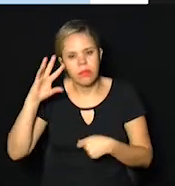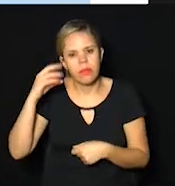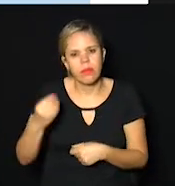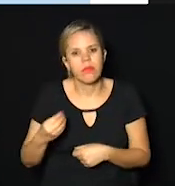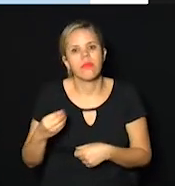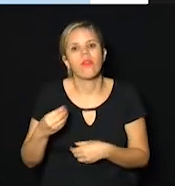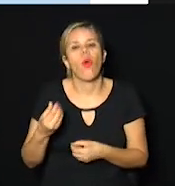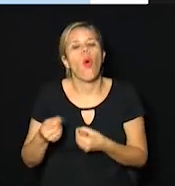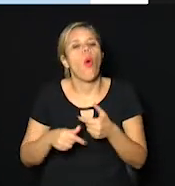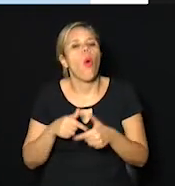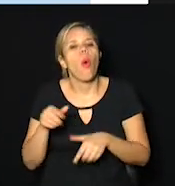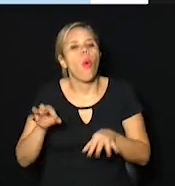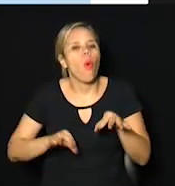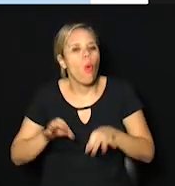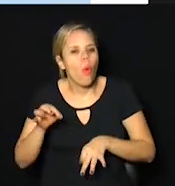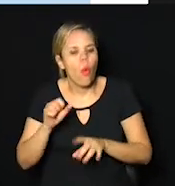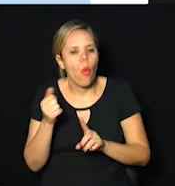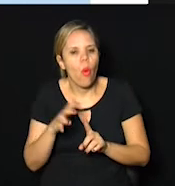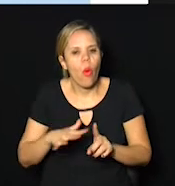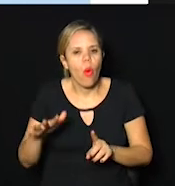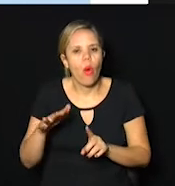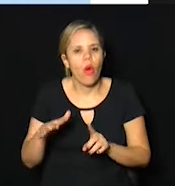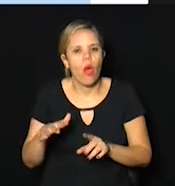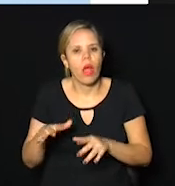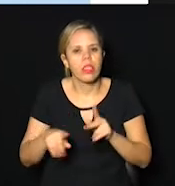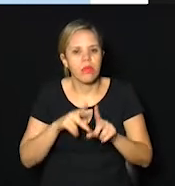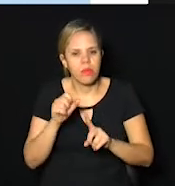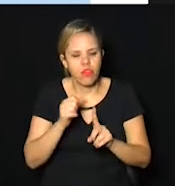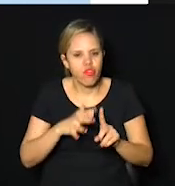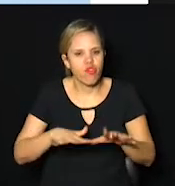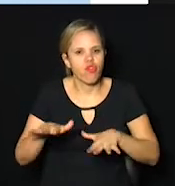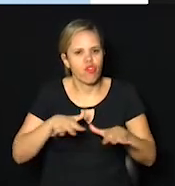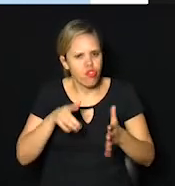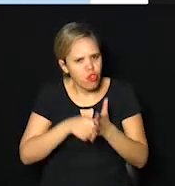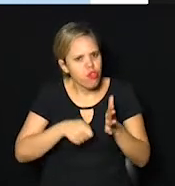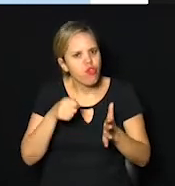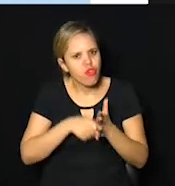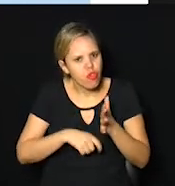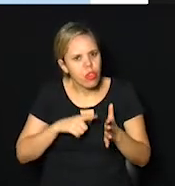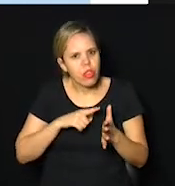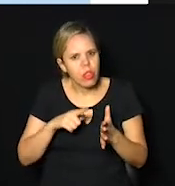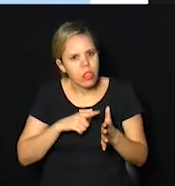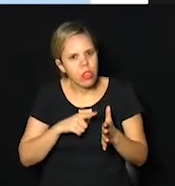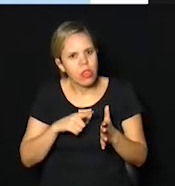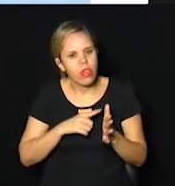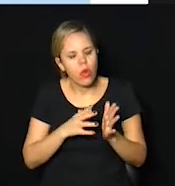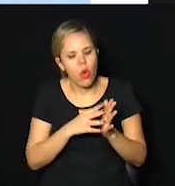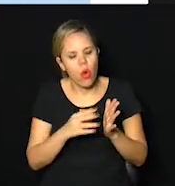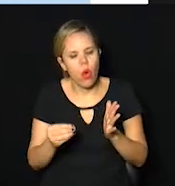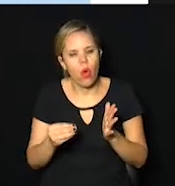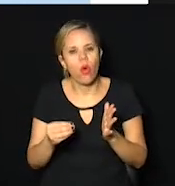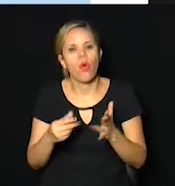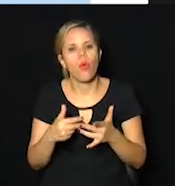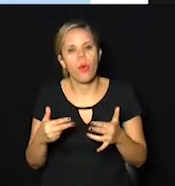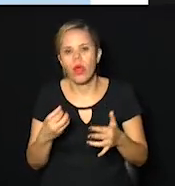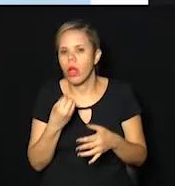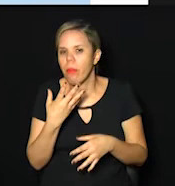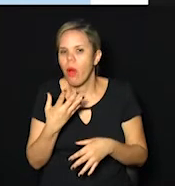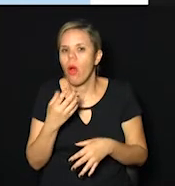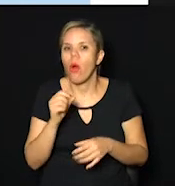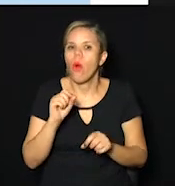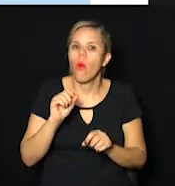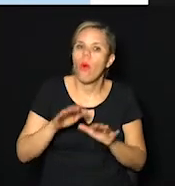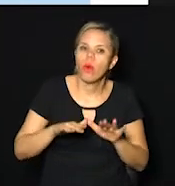dinâmicas sociais. A sociedade se move, a sociedade tende a ir para um lado, tende a ir para o outro, dependendo